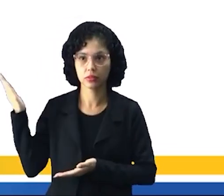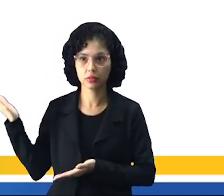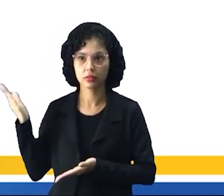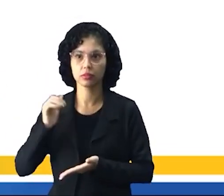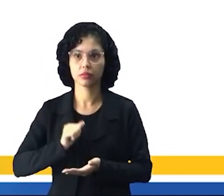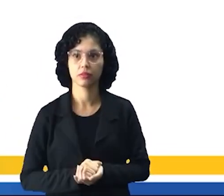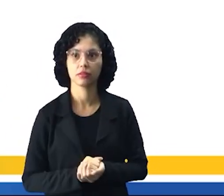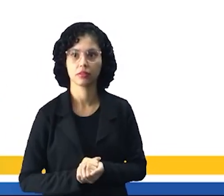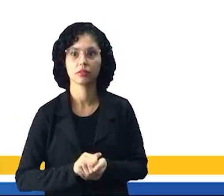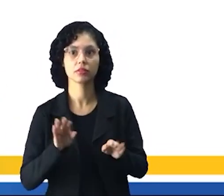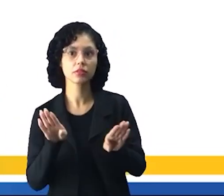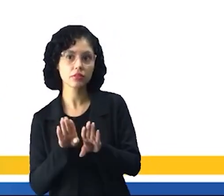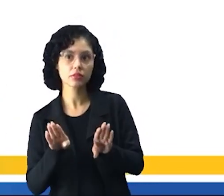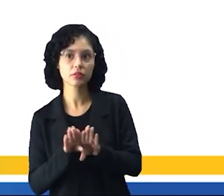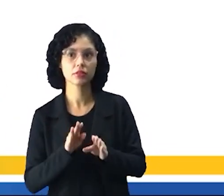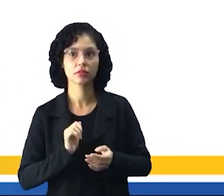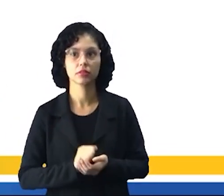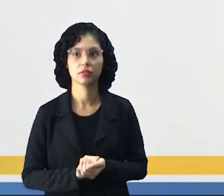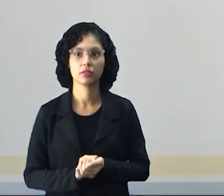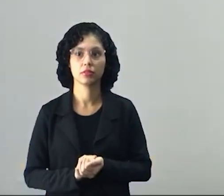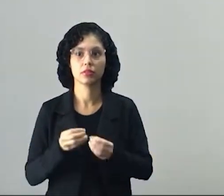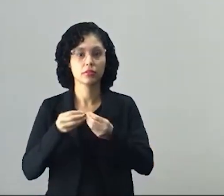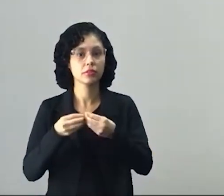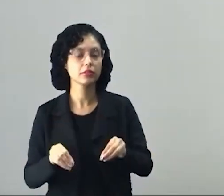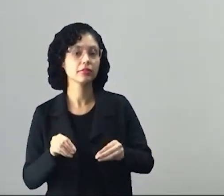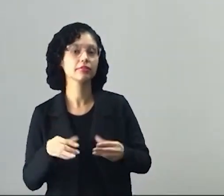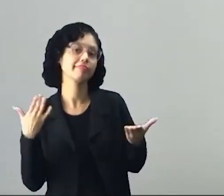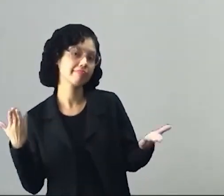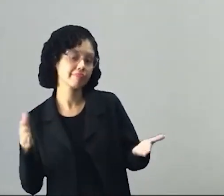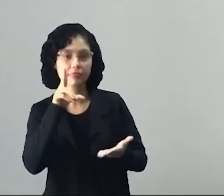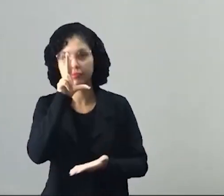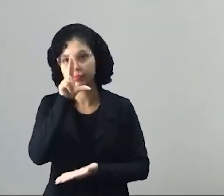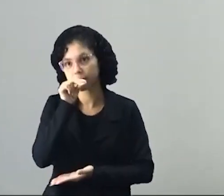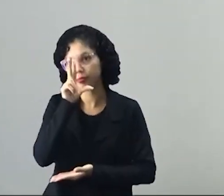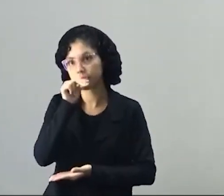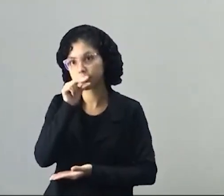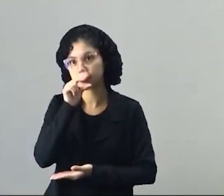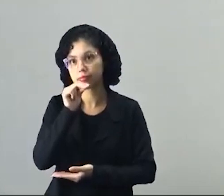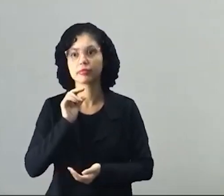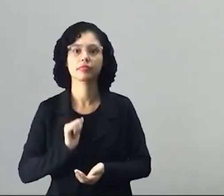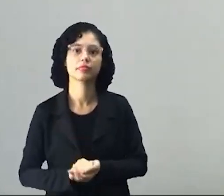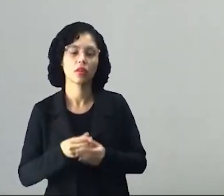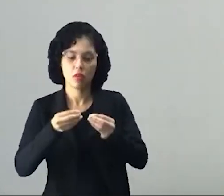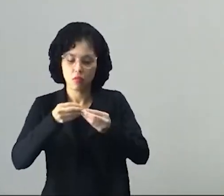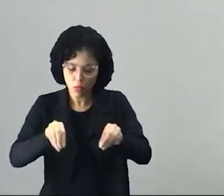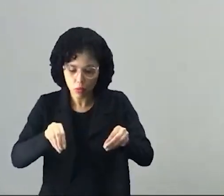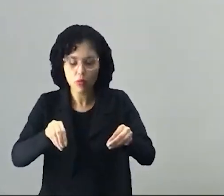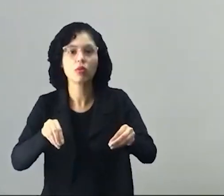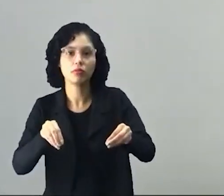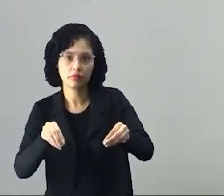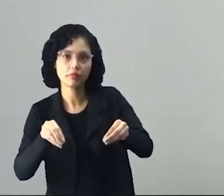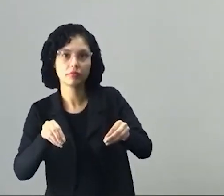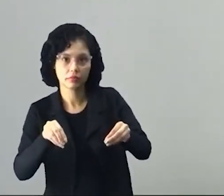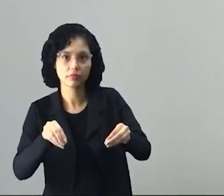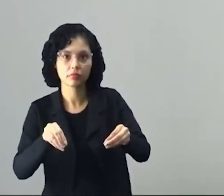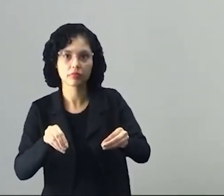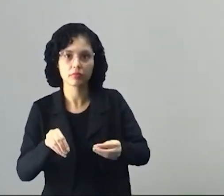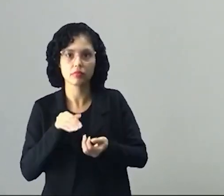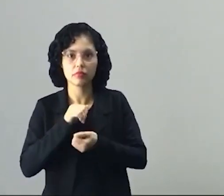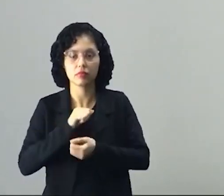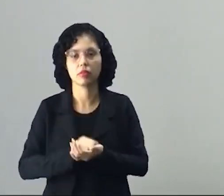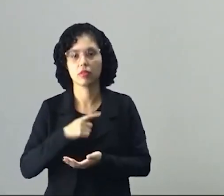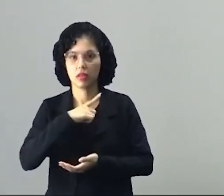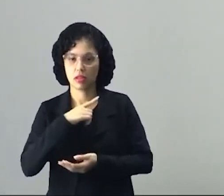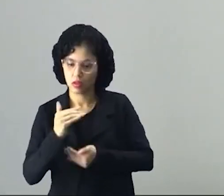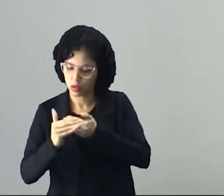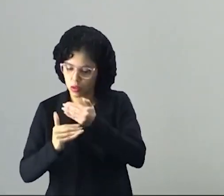tubarão branco. E a gente tem os ovíparos, que são aqueles organismos onde eles vão para o ovo, esse ovo vai ser chocado,